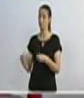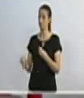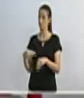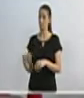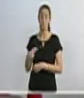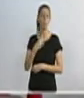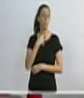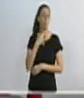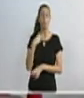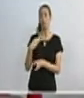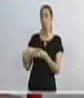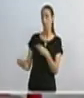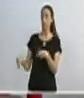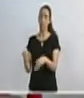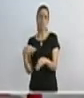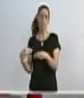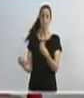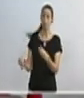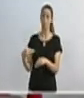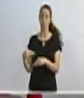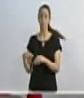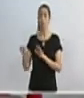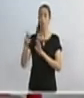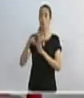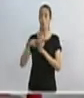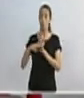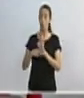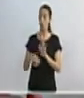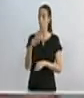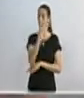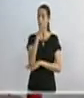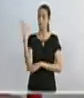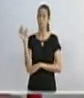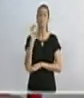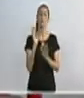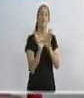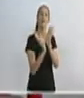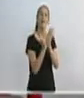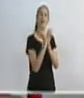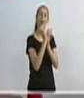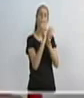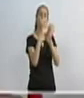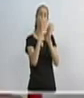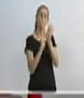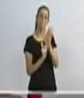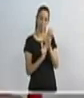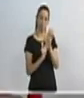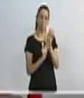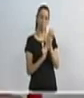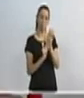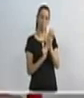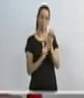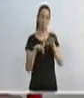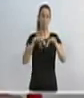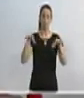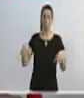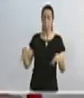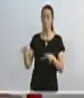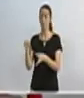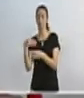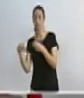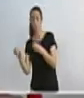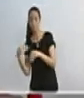permite flexibilização de norma ambiental, e sim desburocratização. Uma coisa é uma